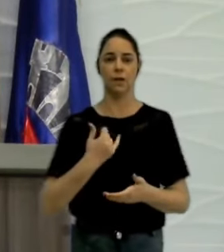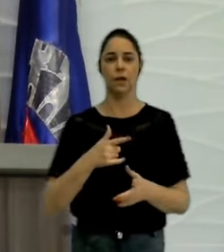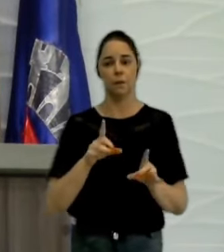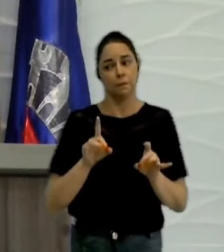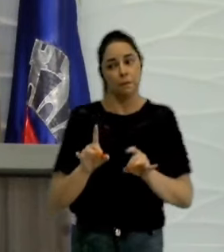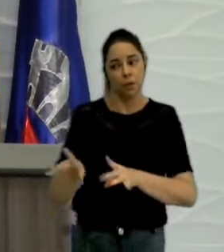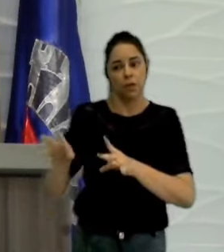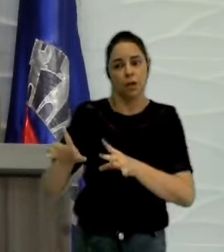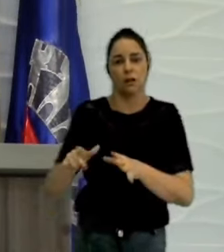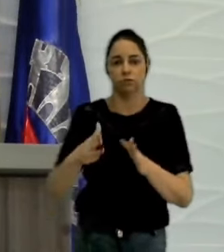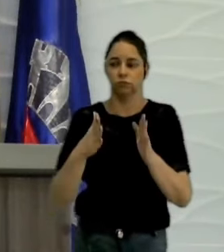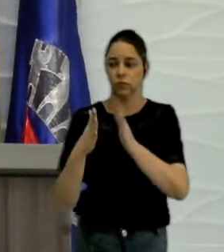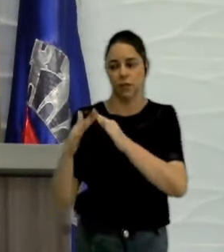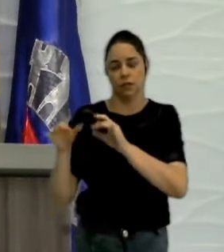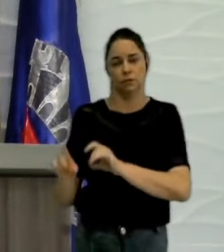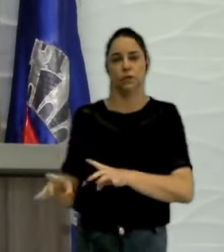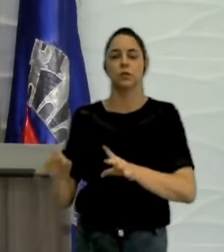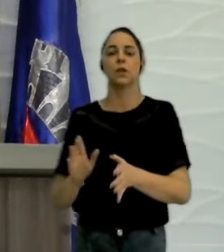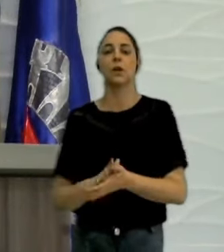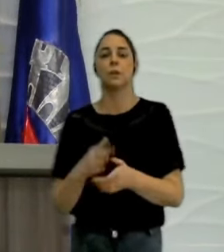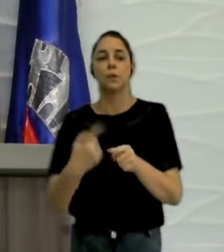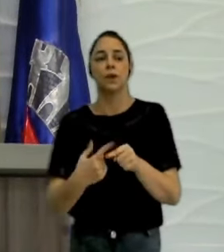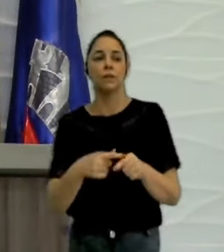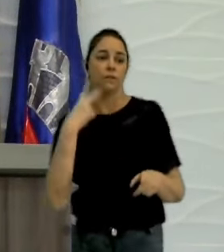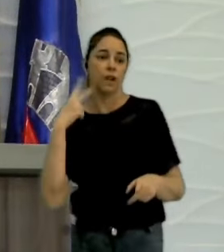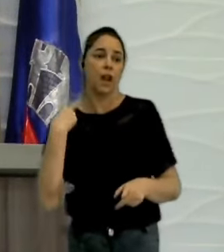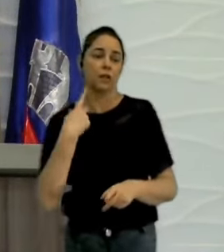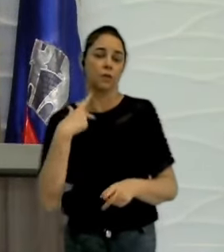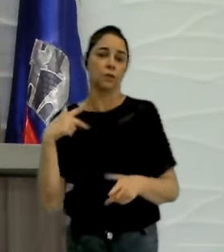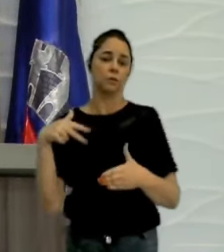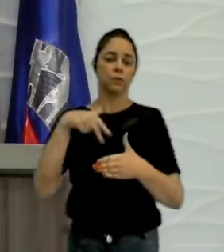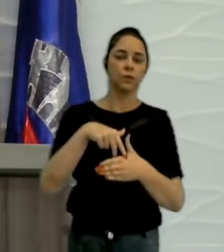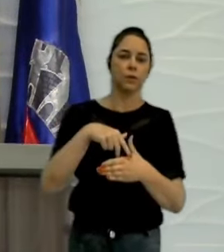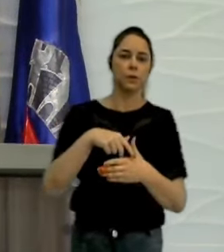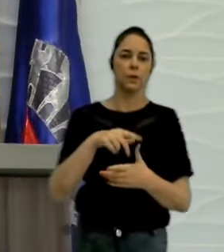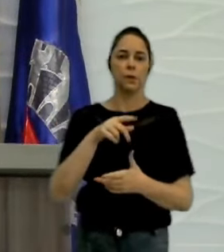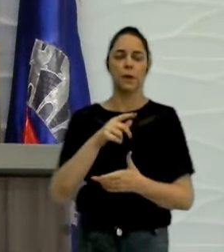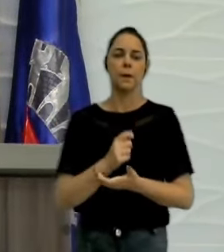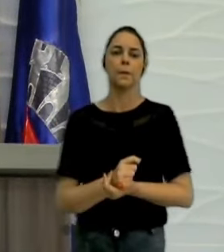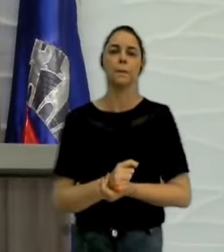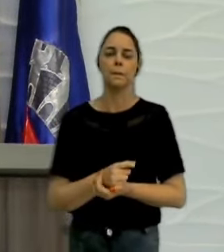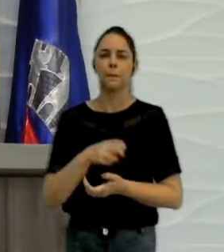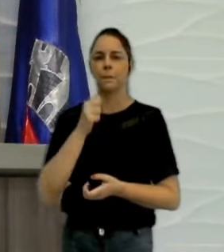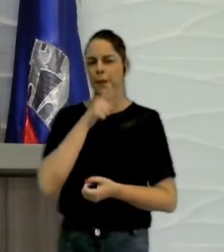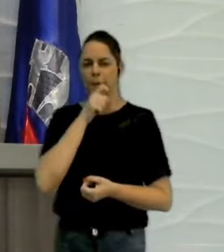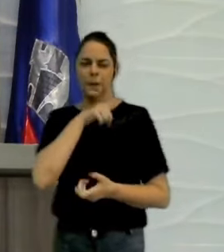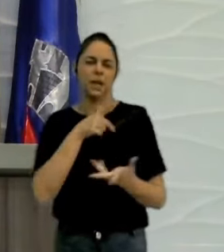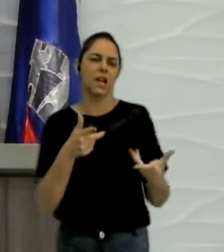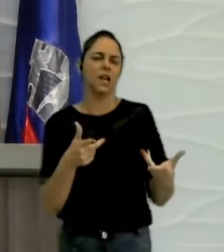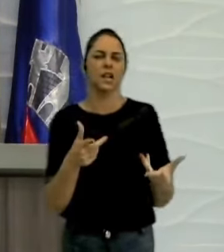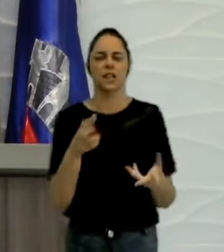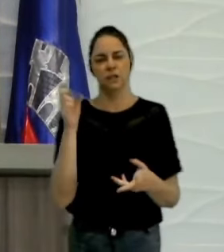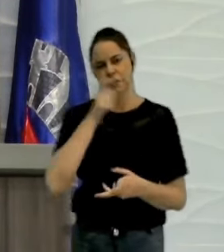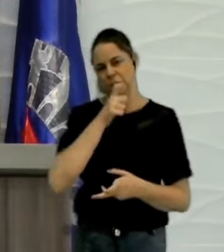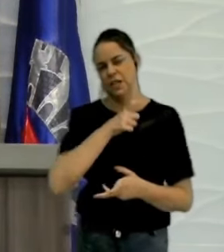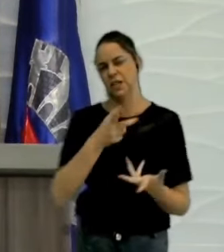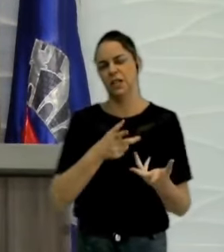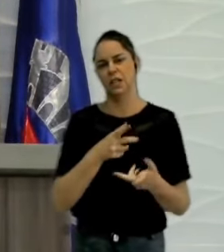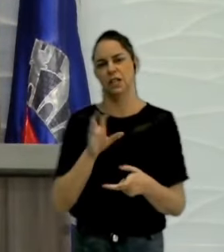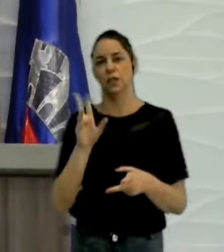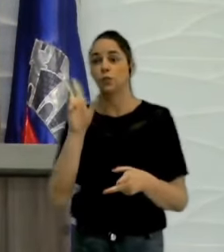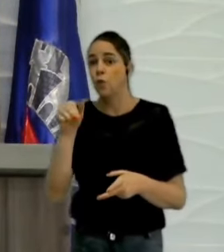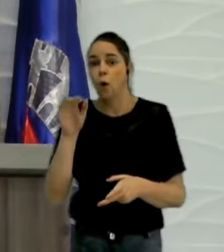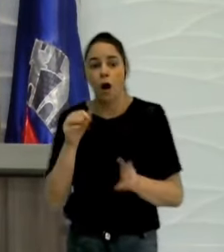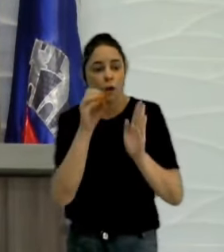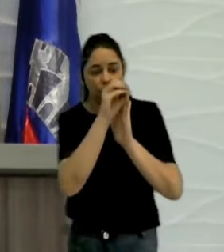prédio. E esse vereador que vem aqui soltar perua, soltar mentira, nunca mostrou esse ofício